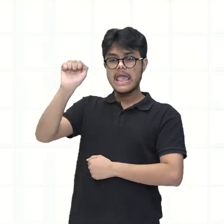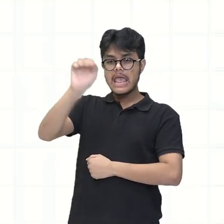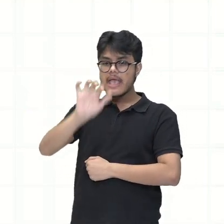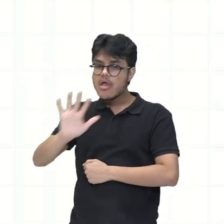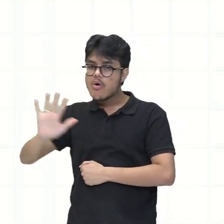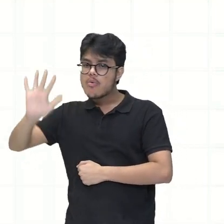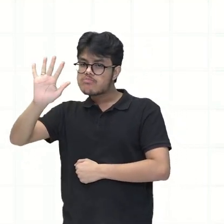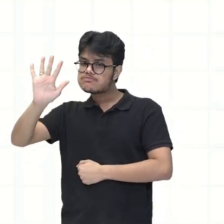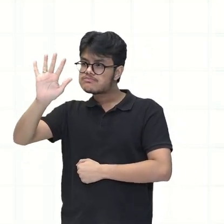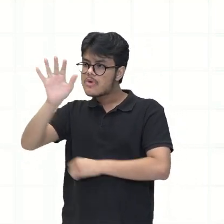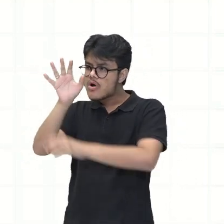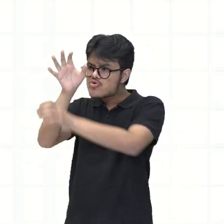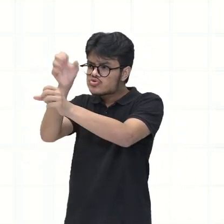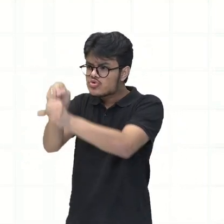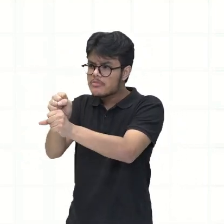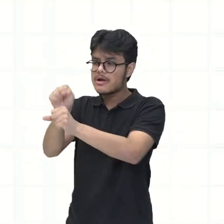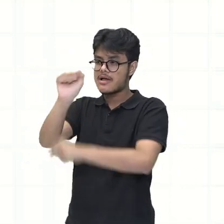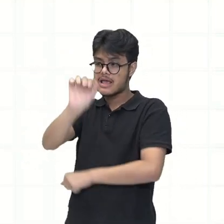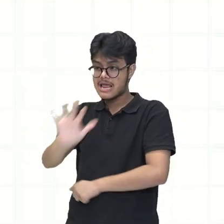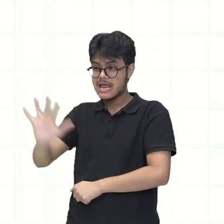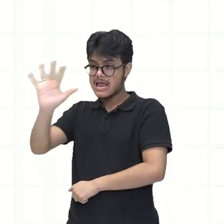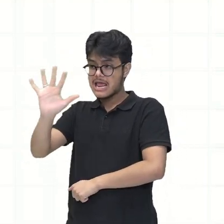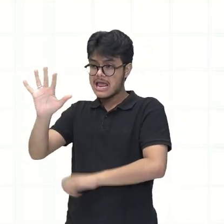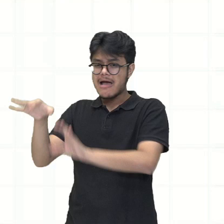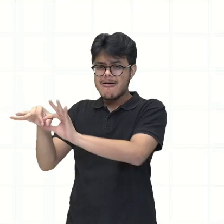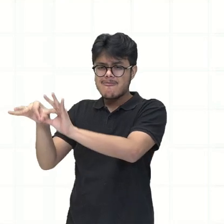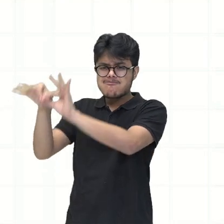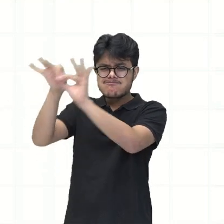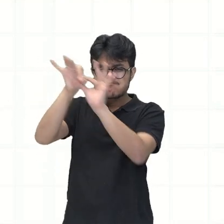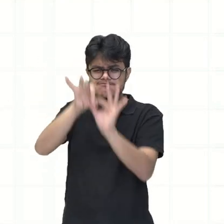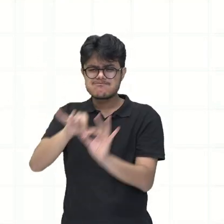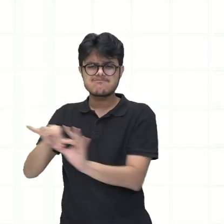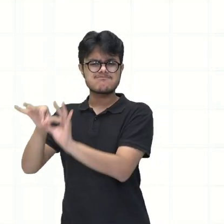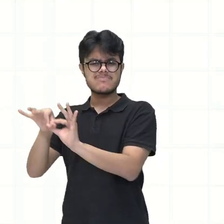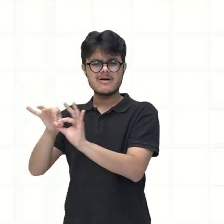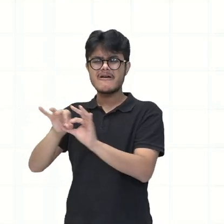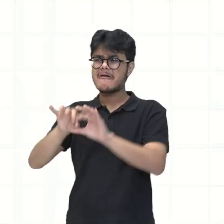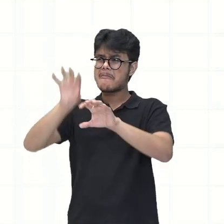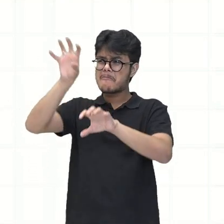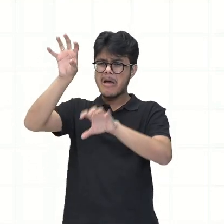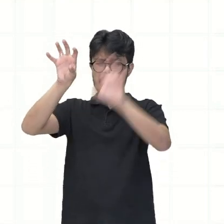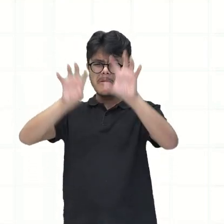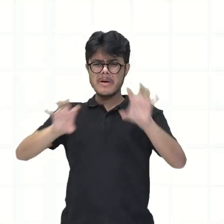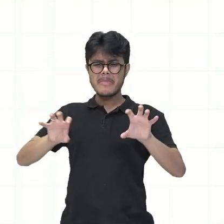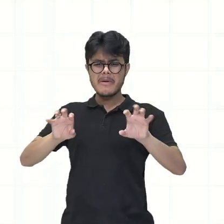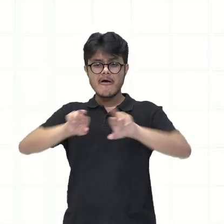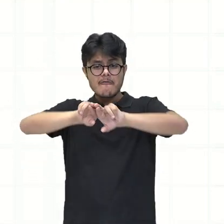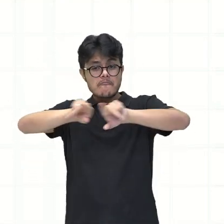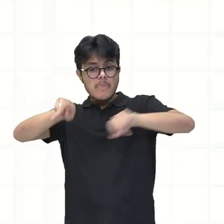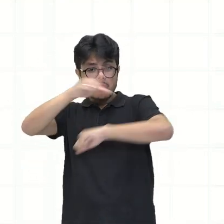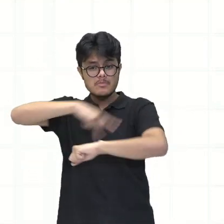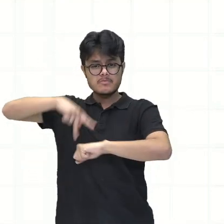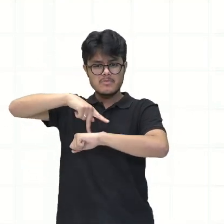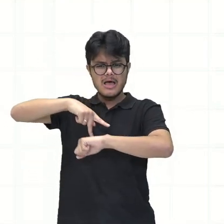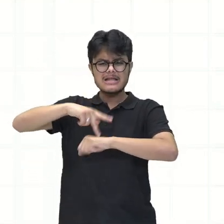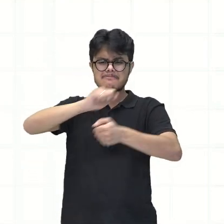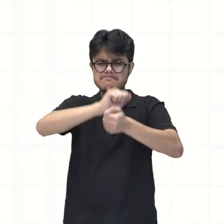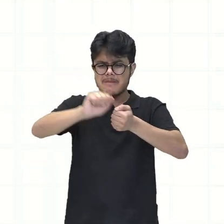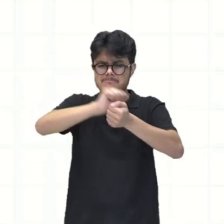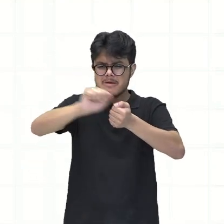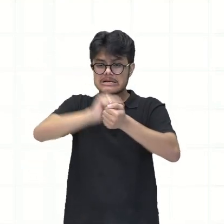temos a Europa toda, que é o continente europeu, onde nós temos vários países, né? Produzindo